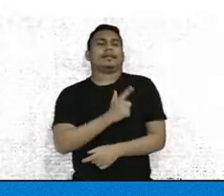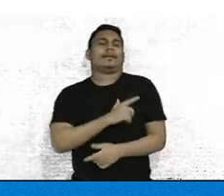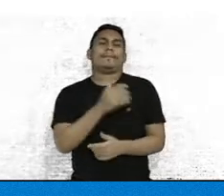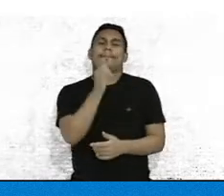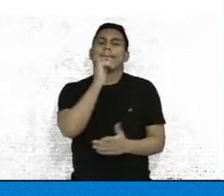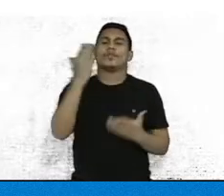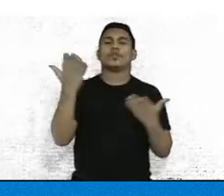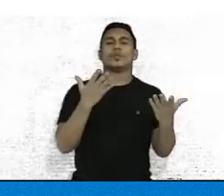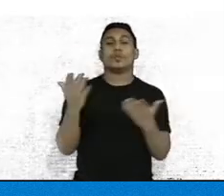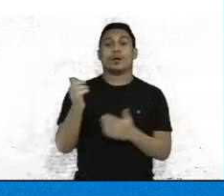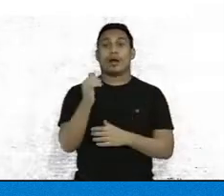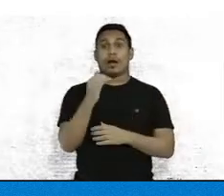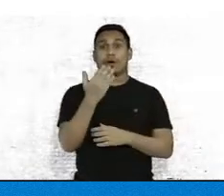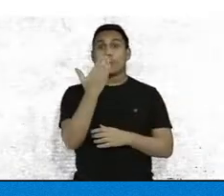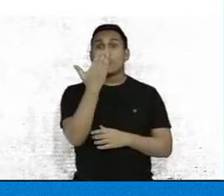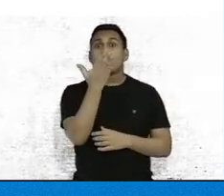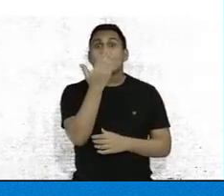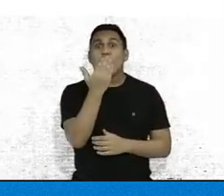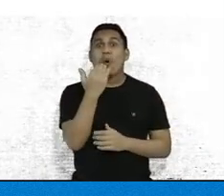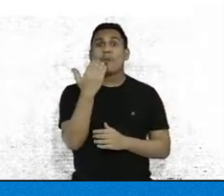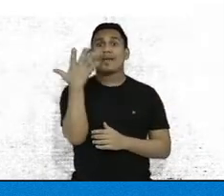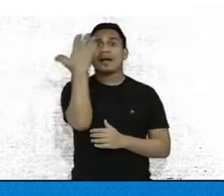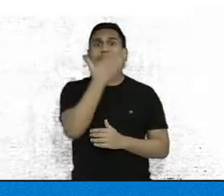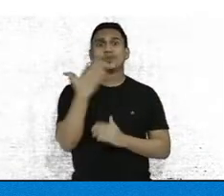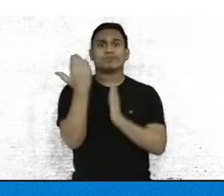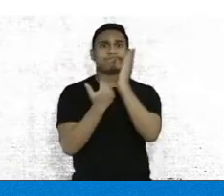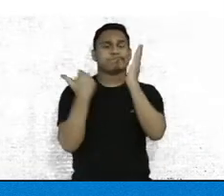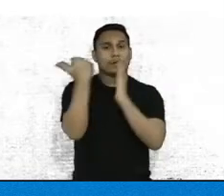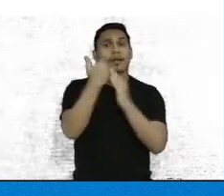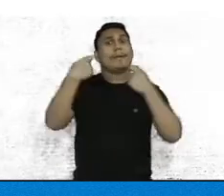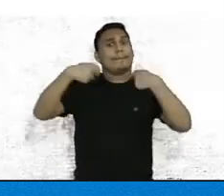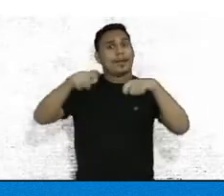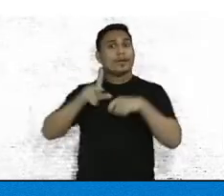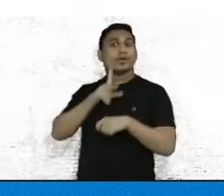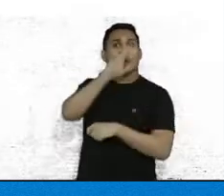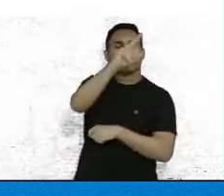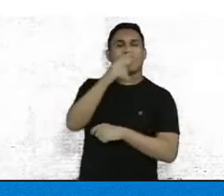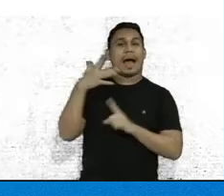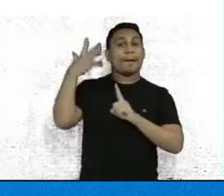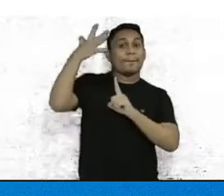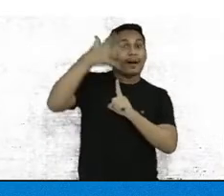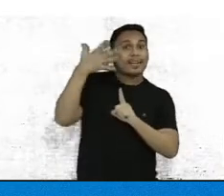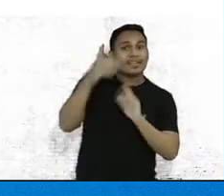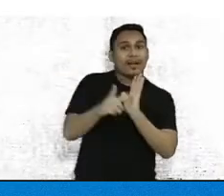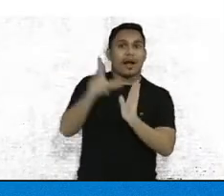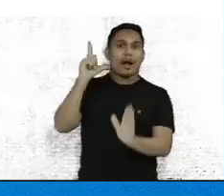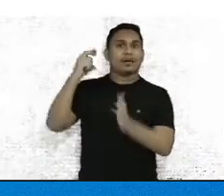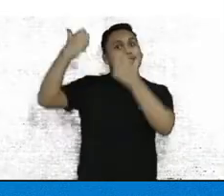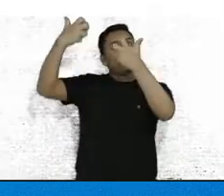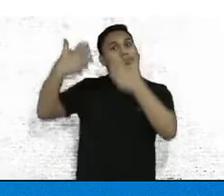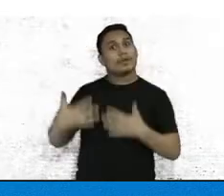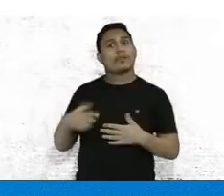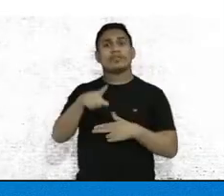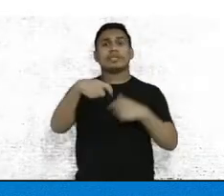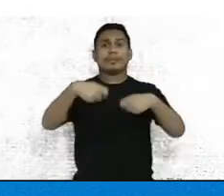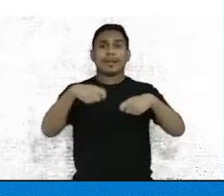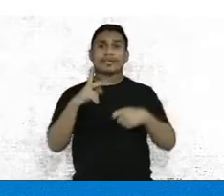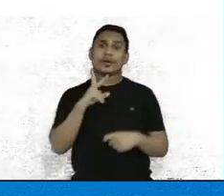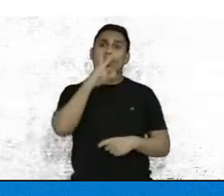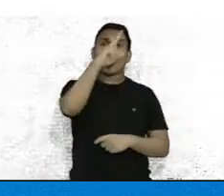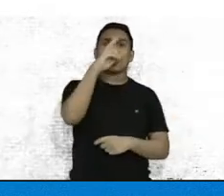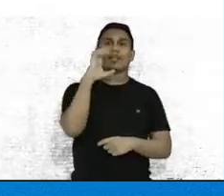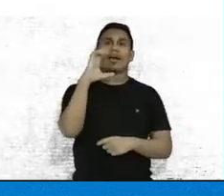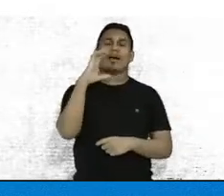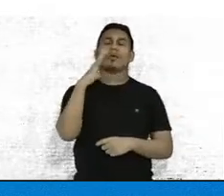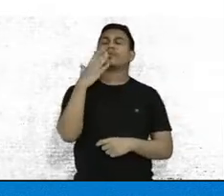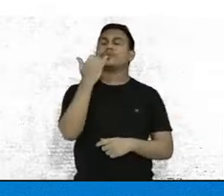açúcar, comece a cortar. A palestrante antes de mim estava falando justamente isso. Comece a cortar um pouquinho esse açúcar, porque esse açúcar em excesso